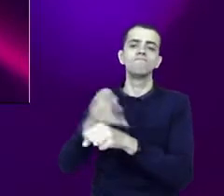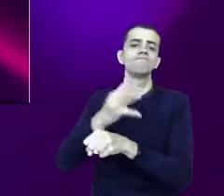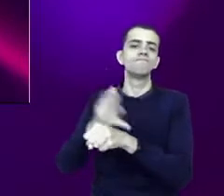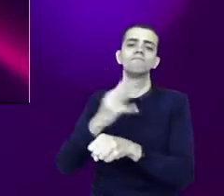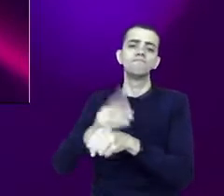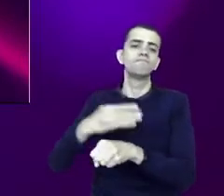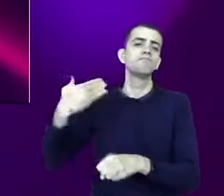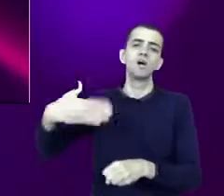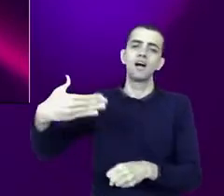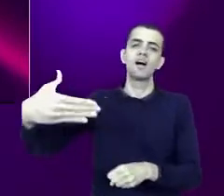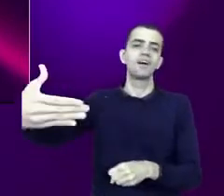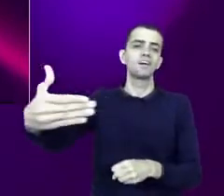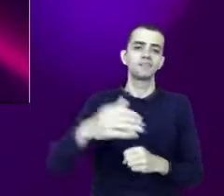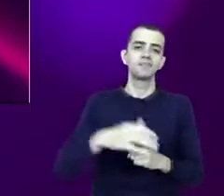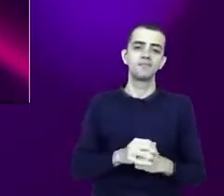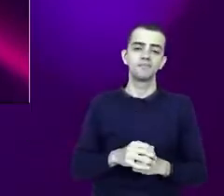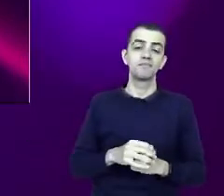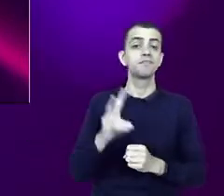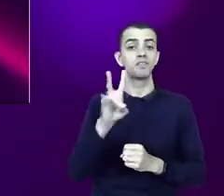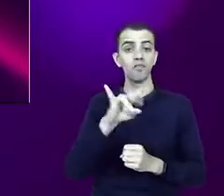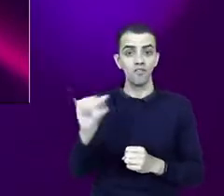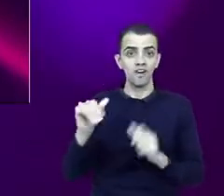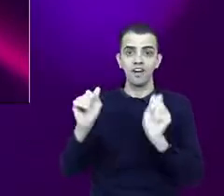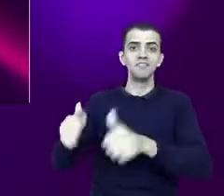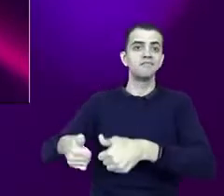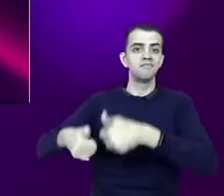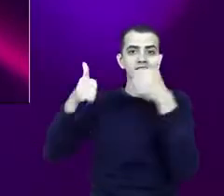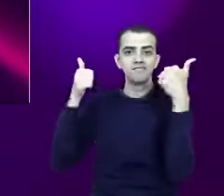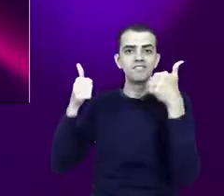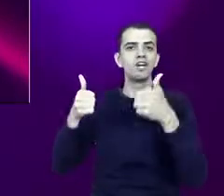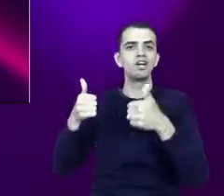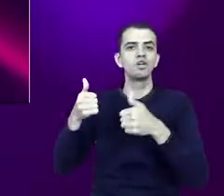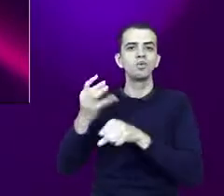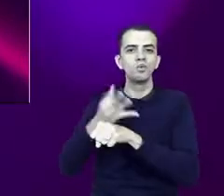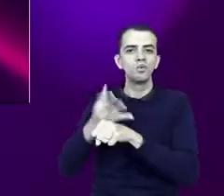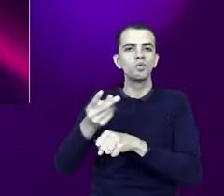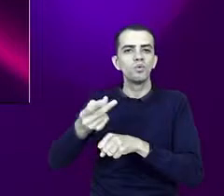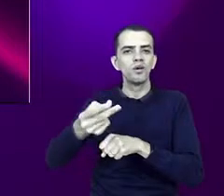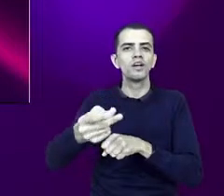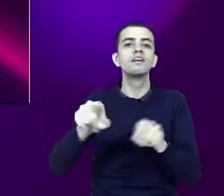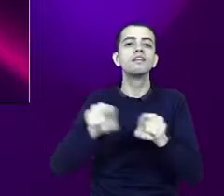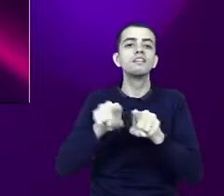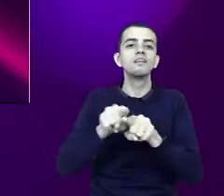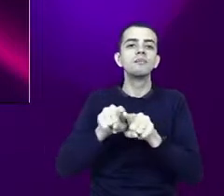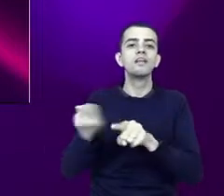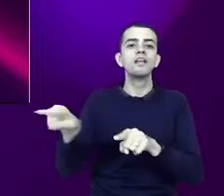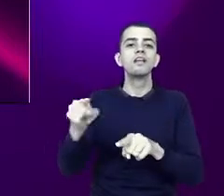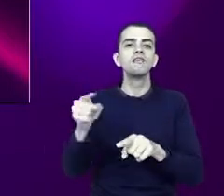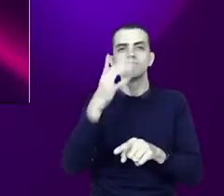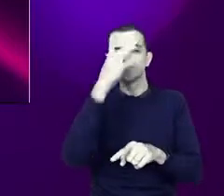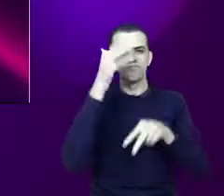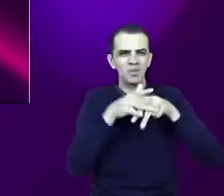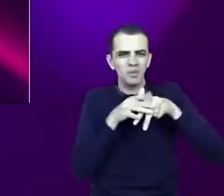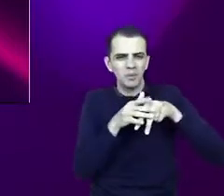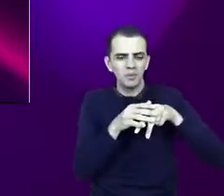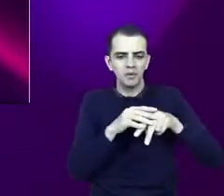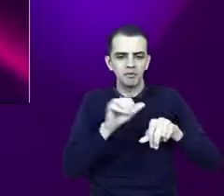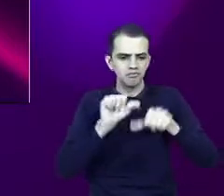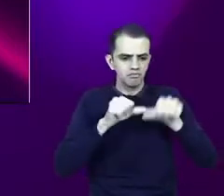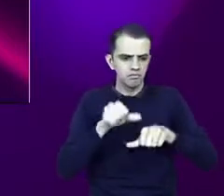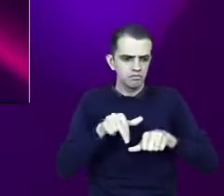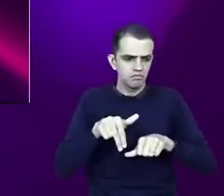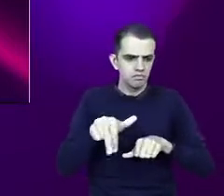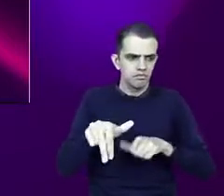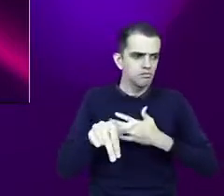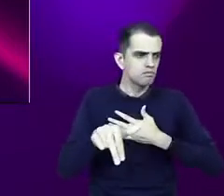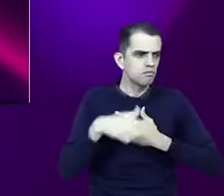Então, você vai melhorar a função, vai melhorar a durabilidade, e melhora a satisfação do cliente e, obviamente, do médico, que é o melhor